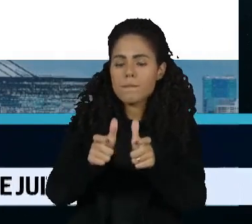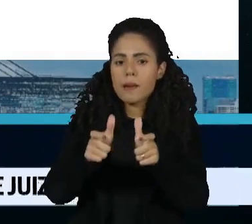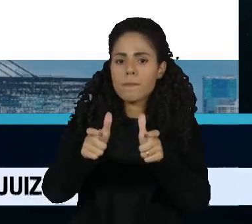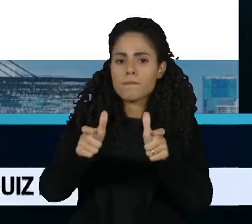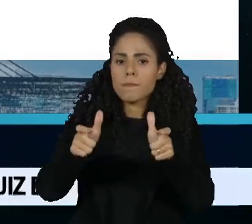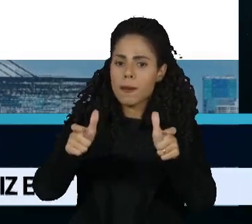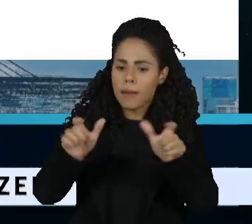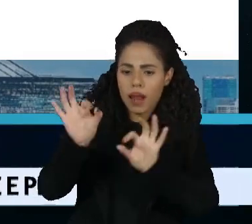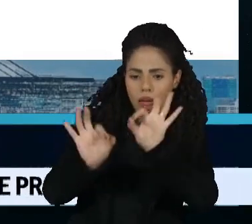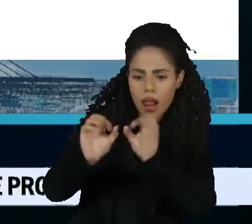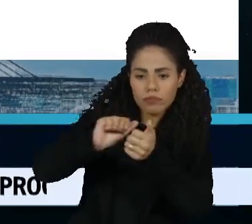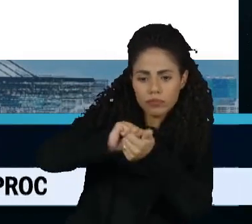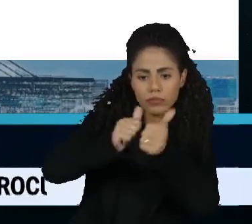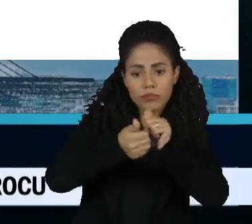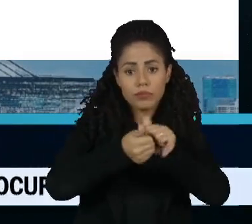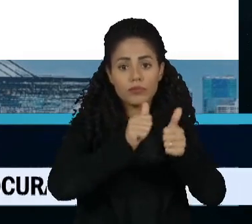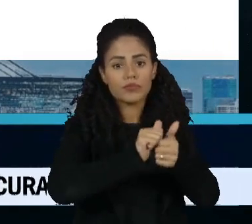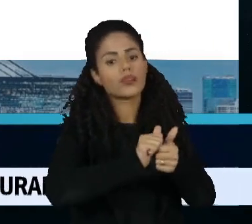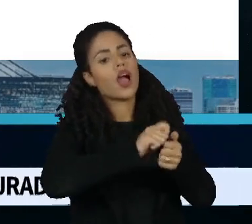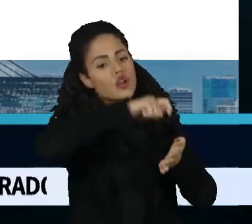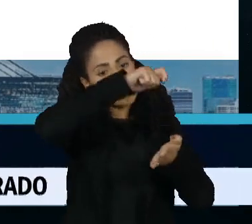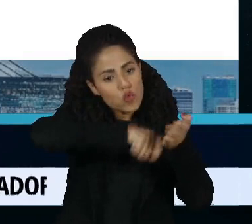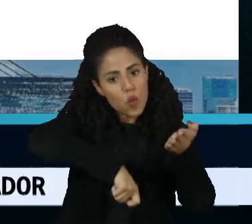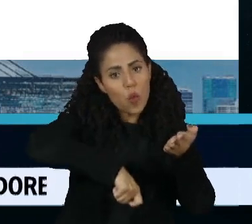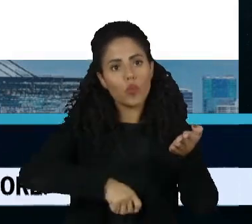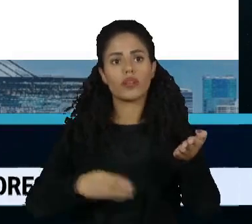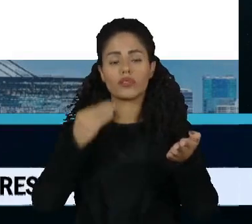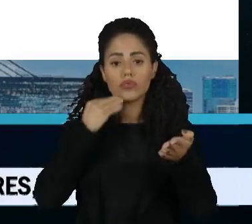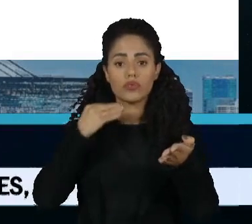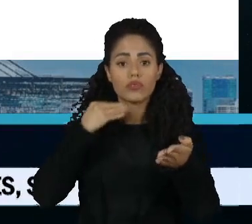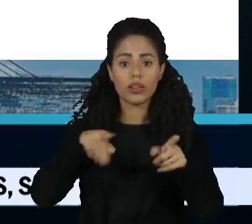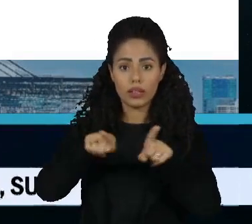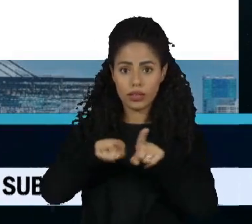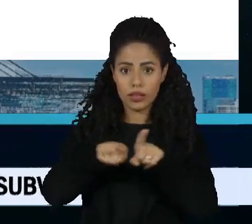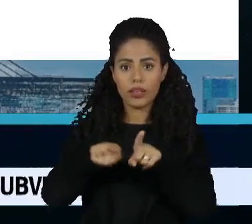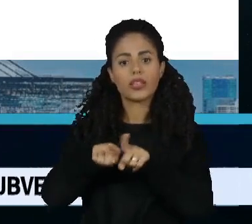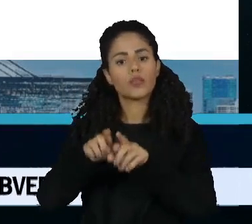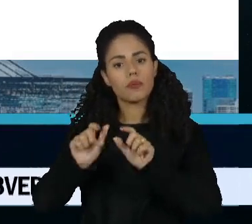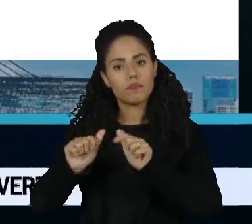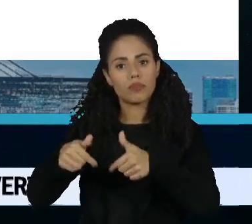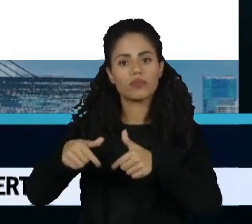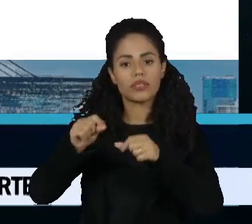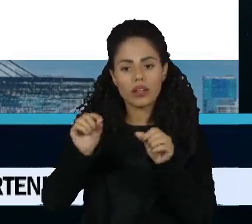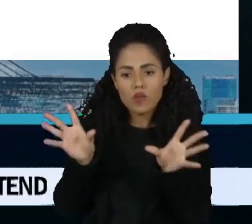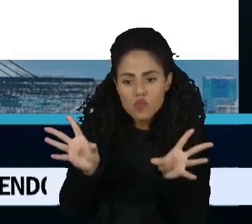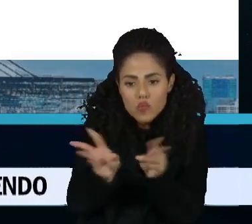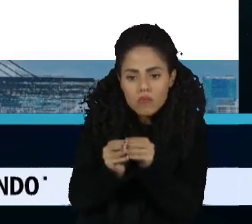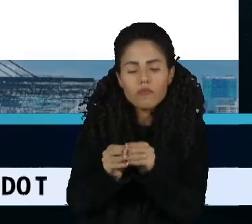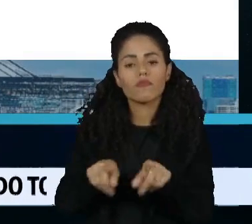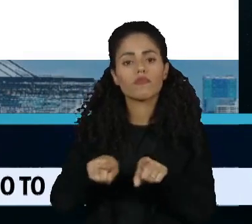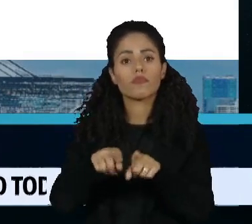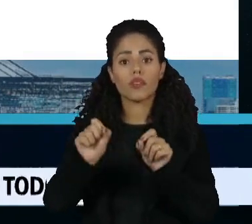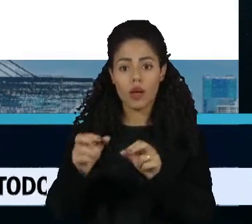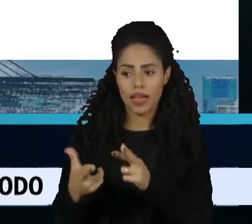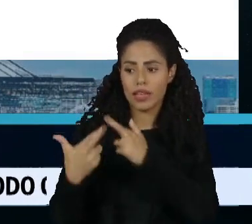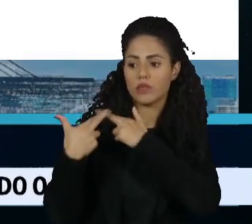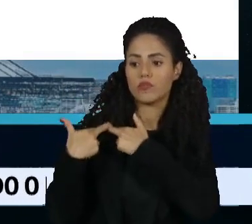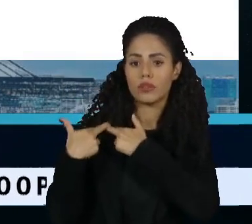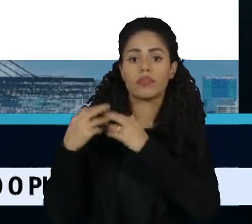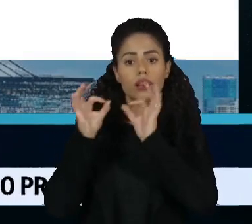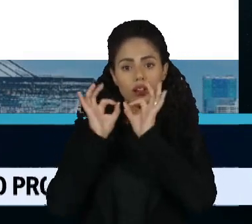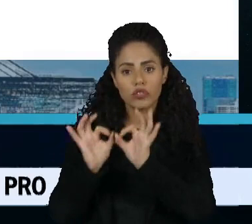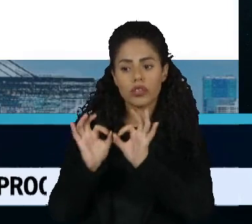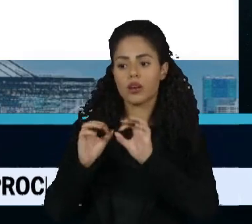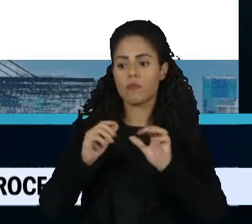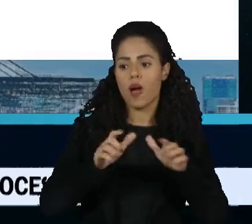na elaboração de contratos tornar as autoridades portuárias mais enxutas transferindo responsabilidades